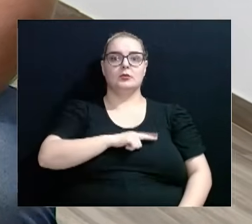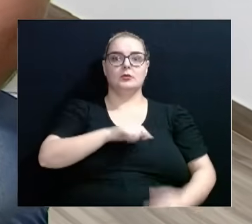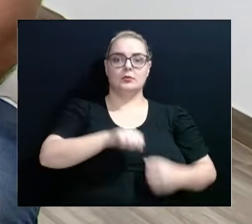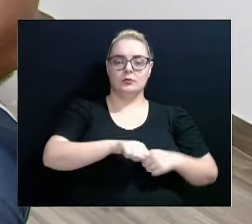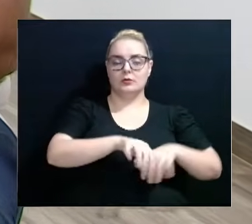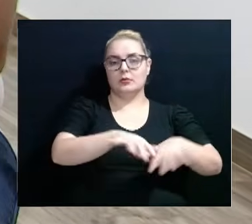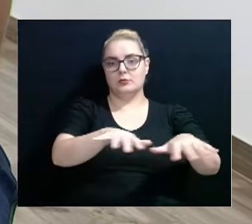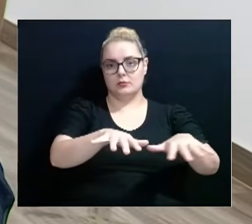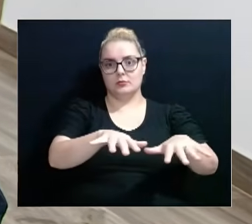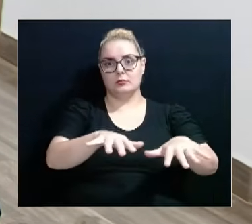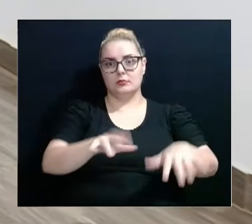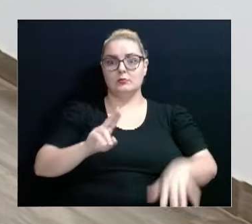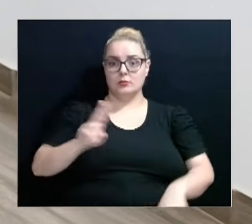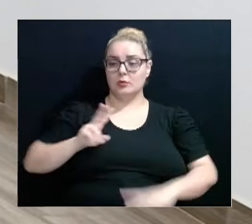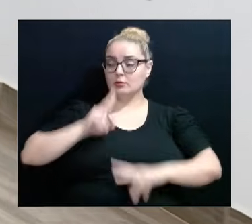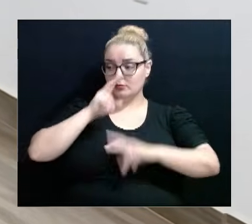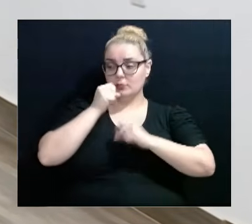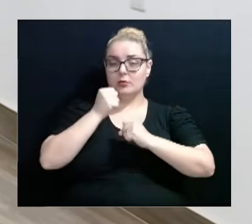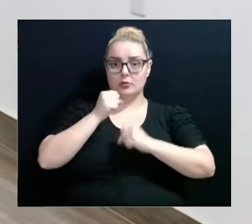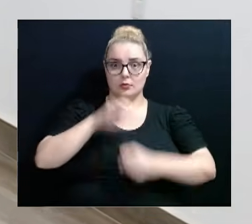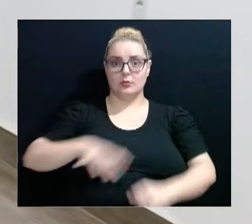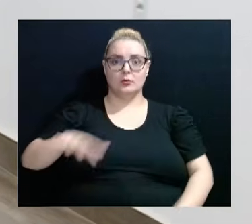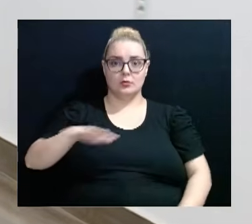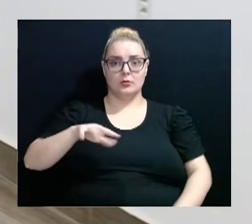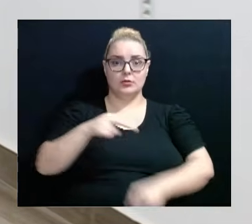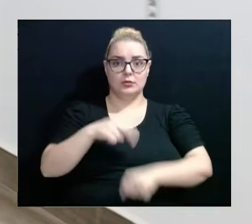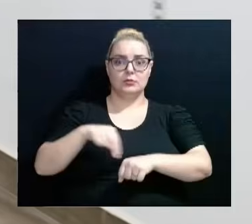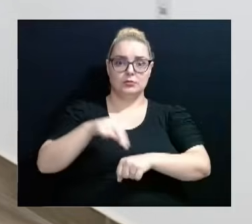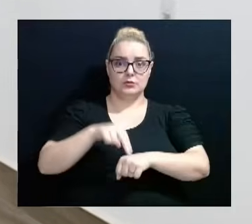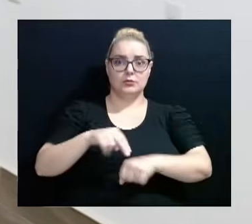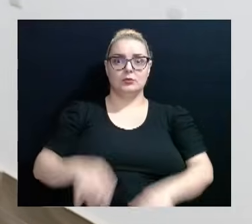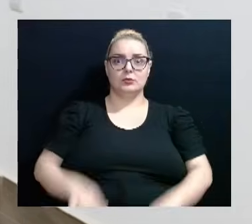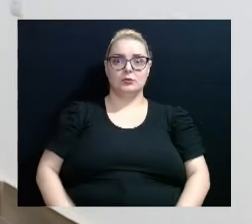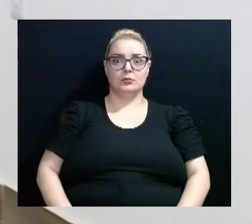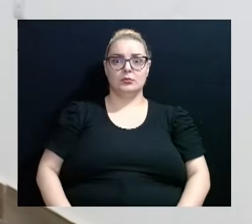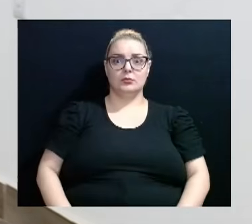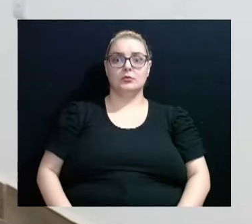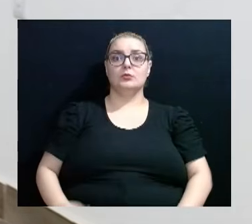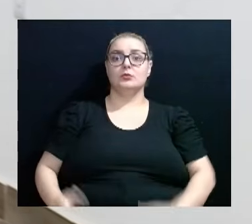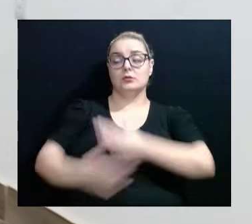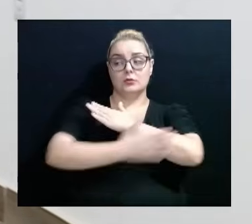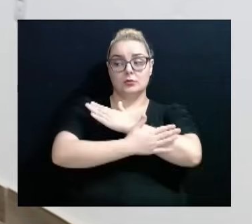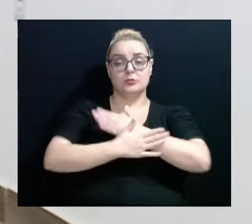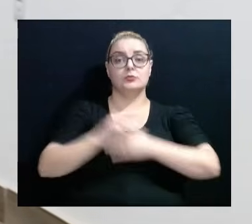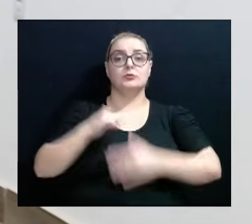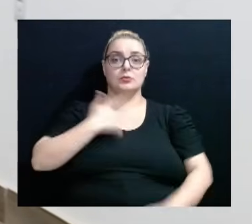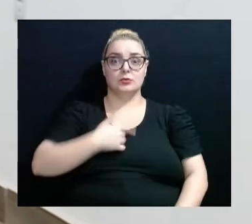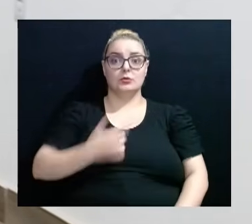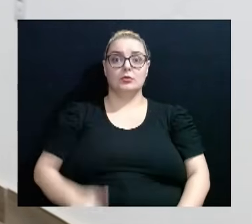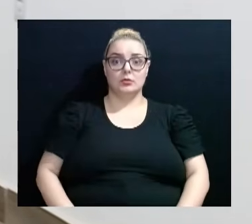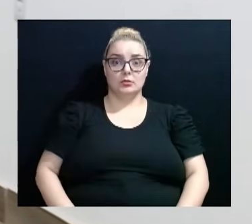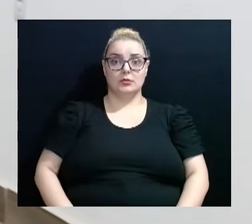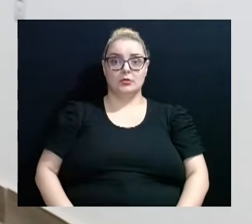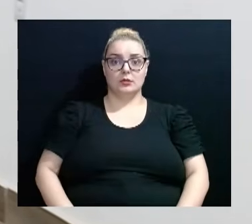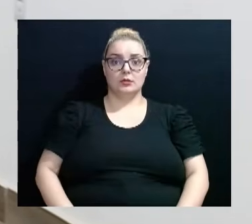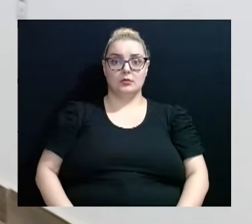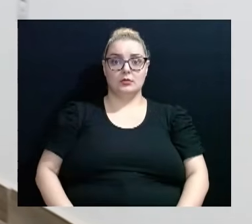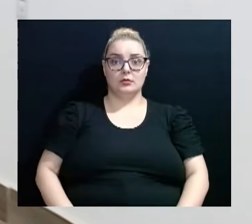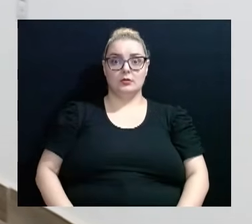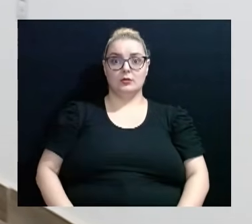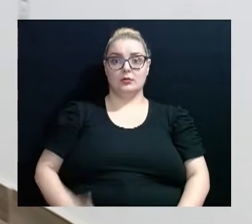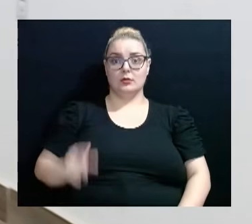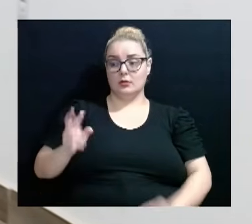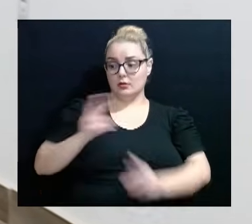Hoje nós temos uma rede de parceiros, patrocínios. Uma delas foi, como foi mencionado, o Guarani, que nos dá grande